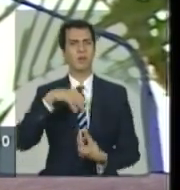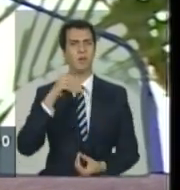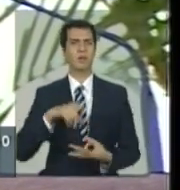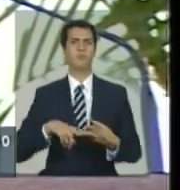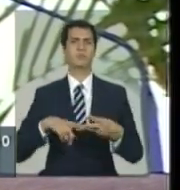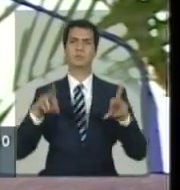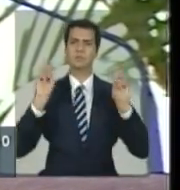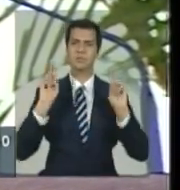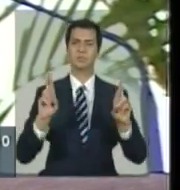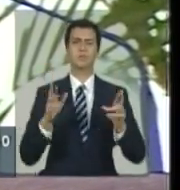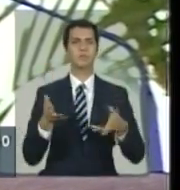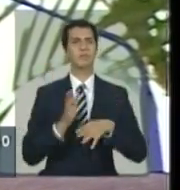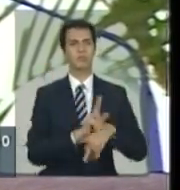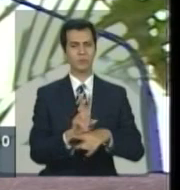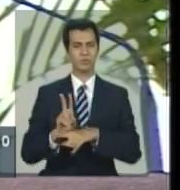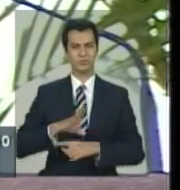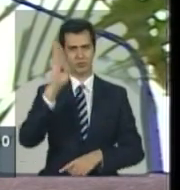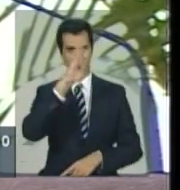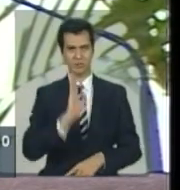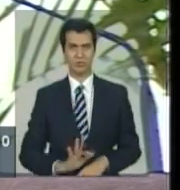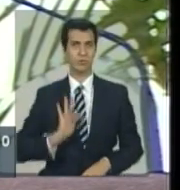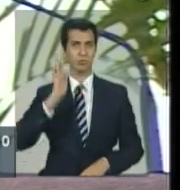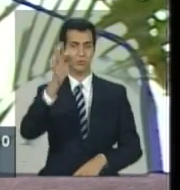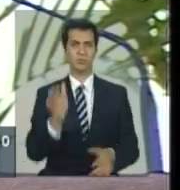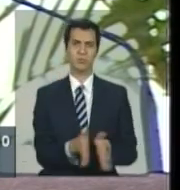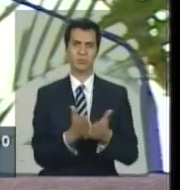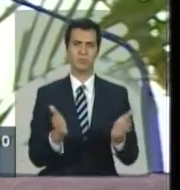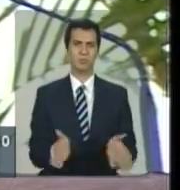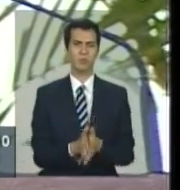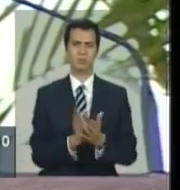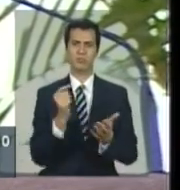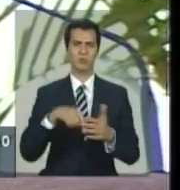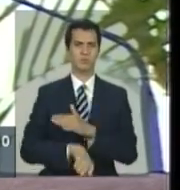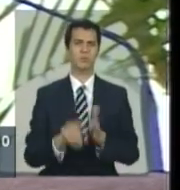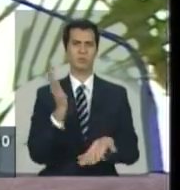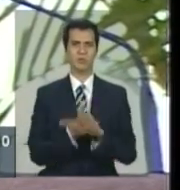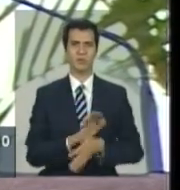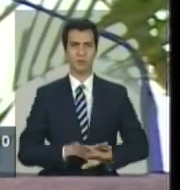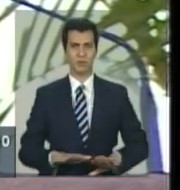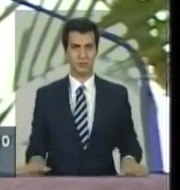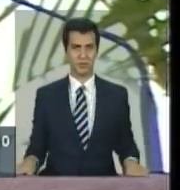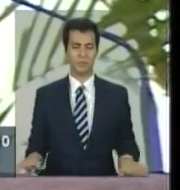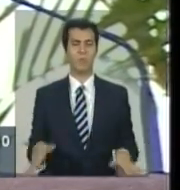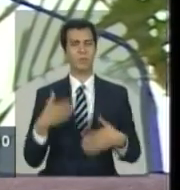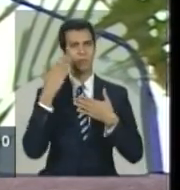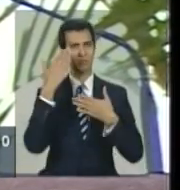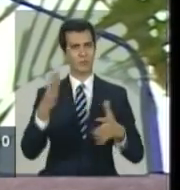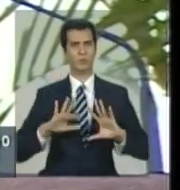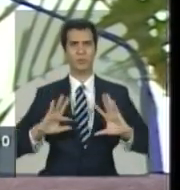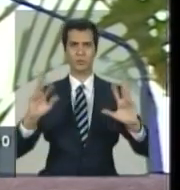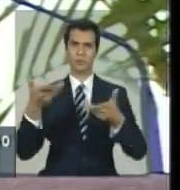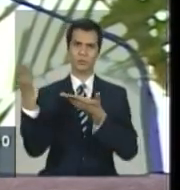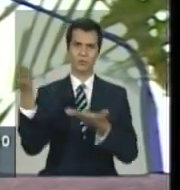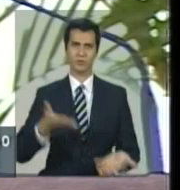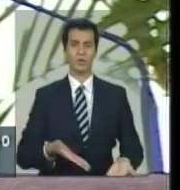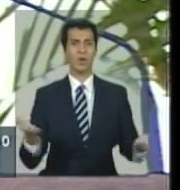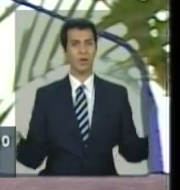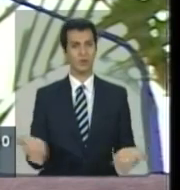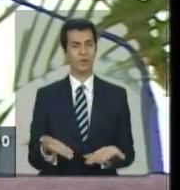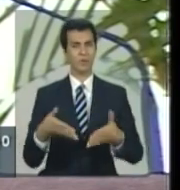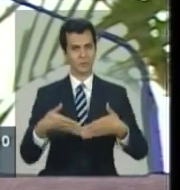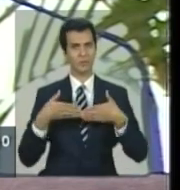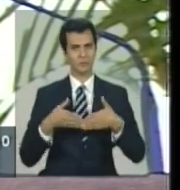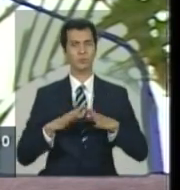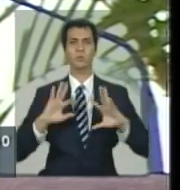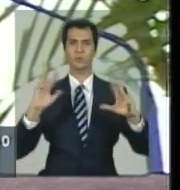projetos de edificação de um Brasil sem miséria. Agradecendo a presença de todos, convido a rendermos um